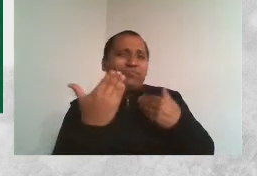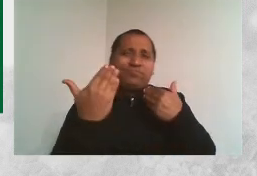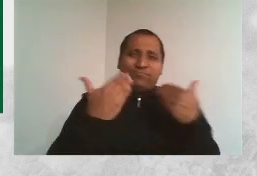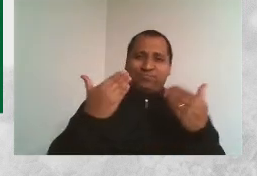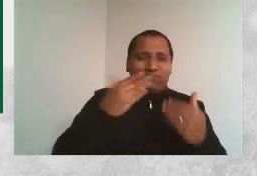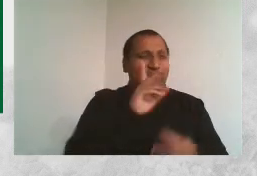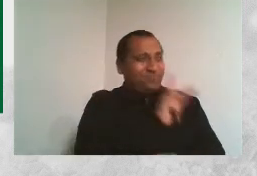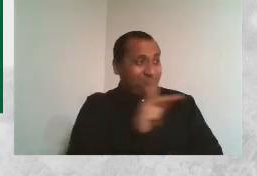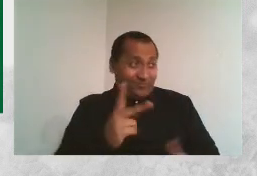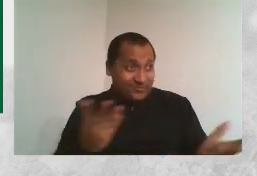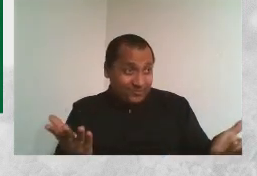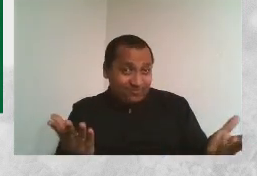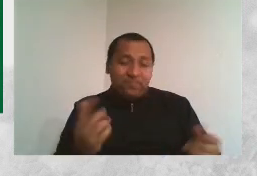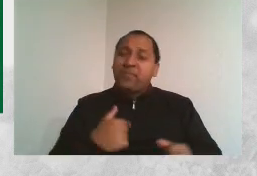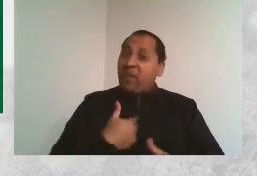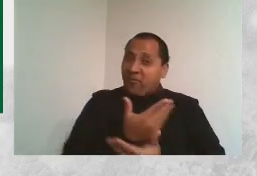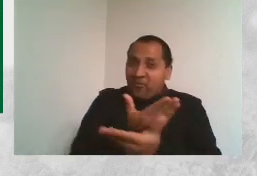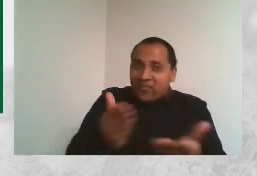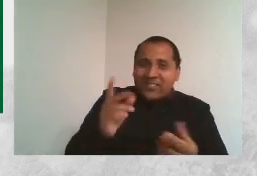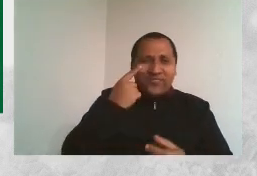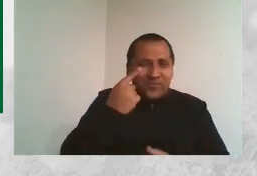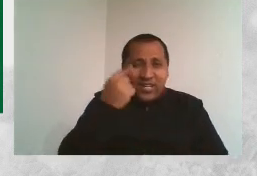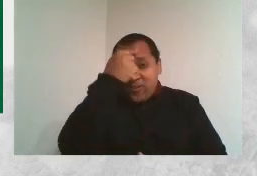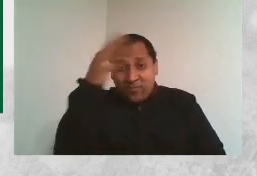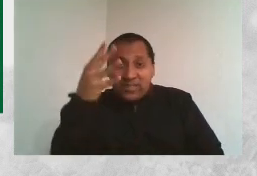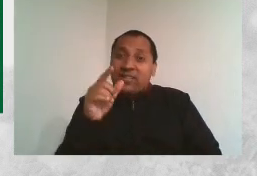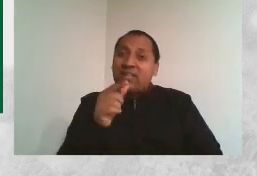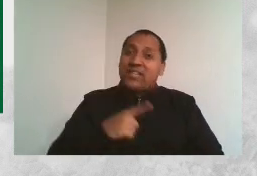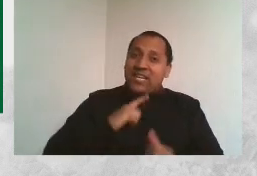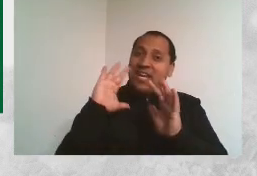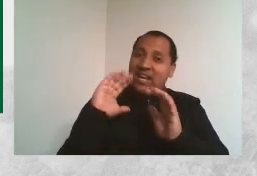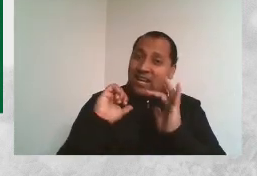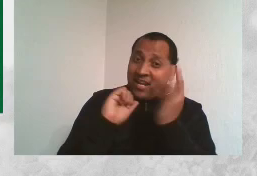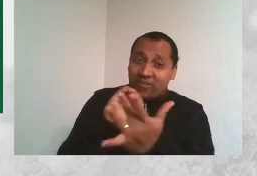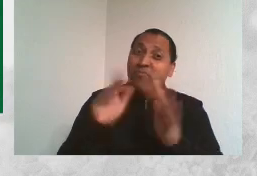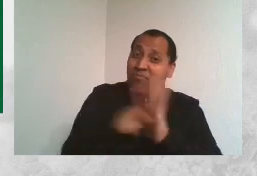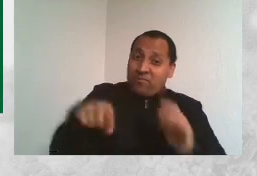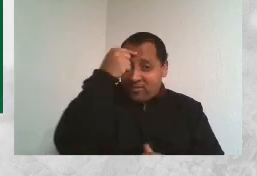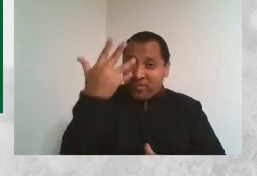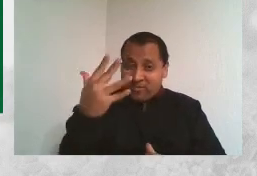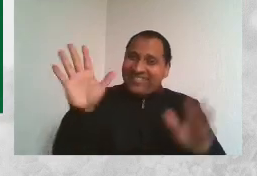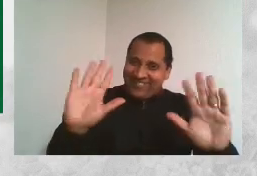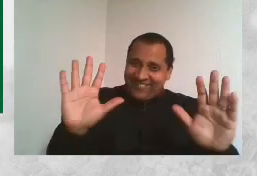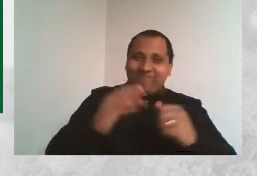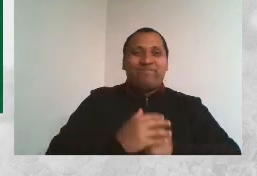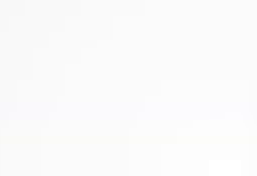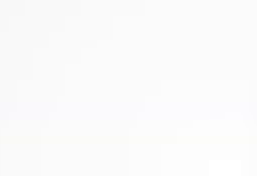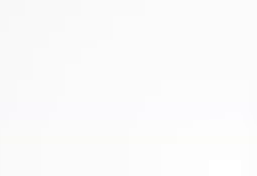acompanhe o Unipamp Entrevista pelas redes sociais da universidade. Até logo!